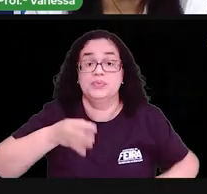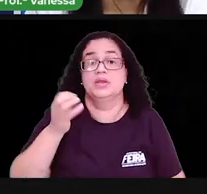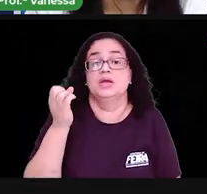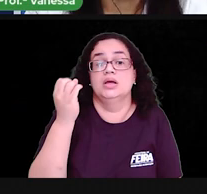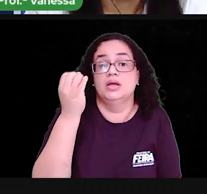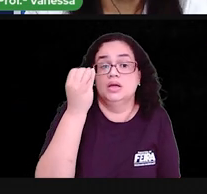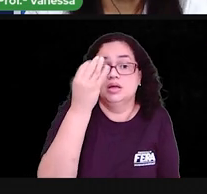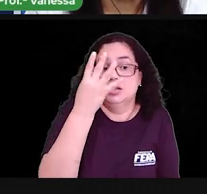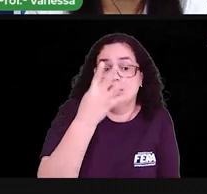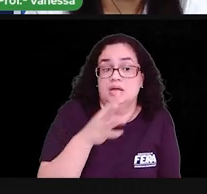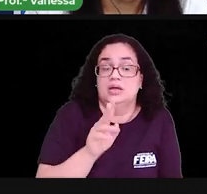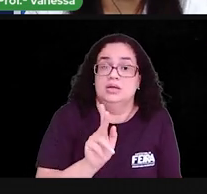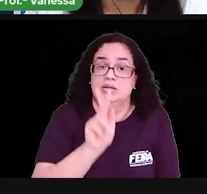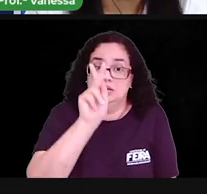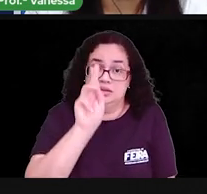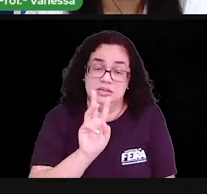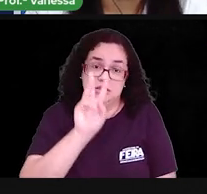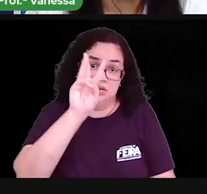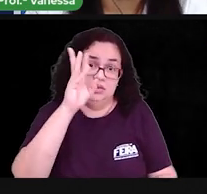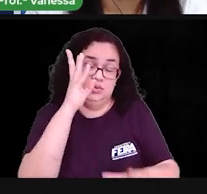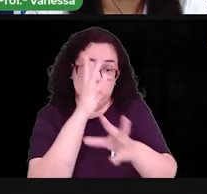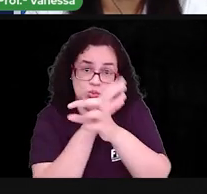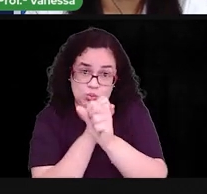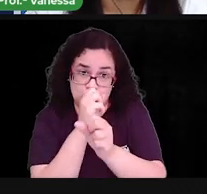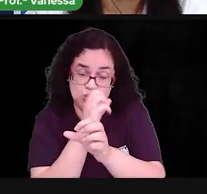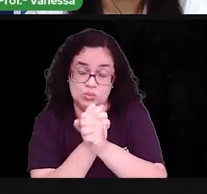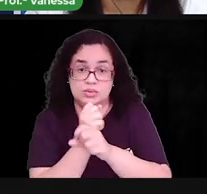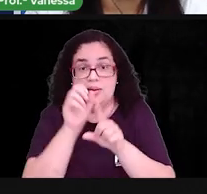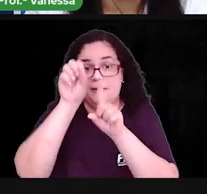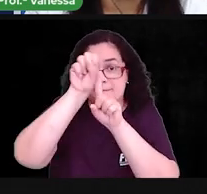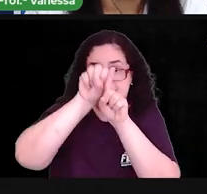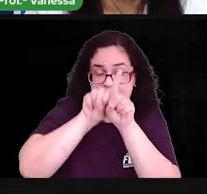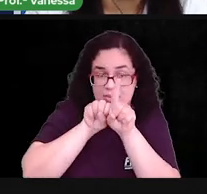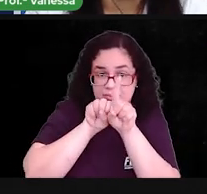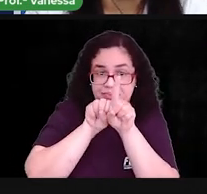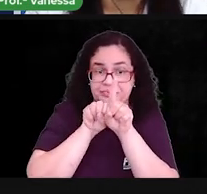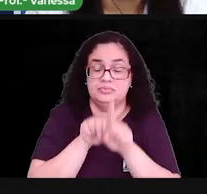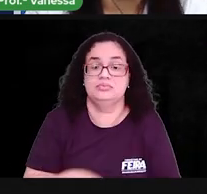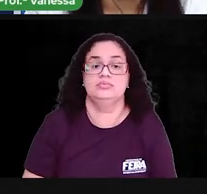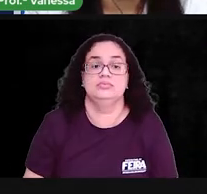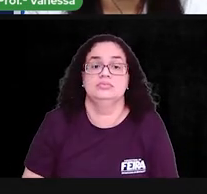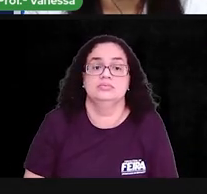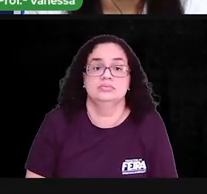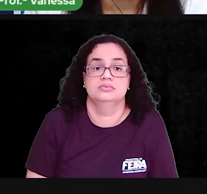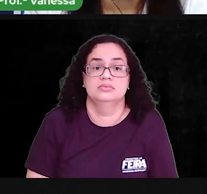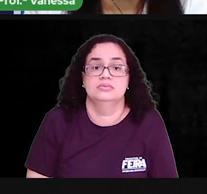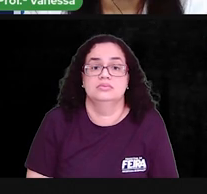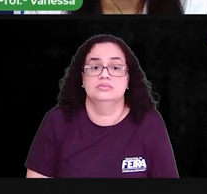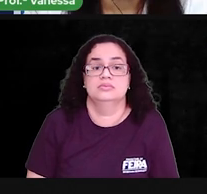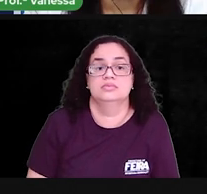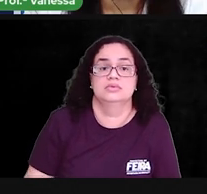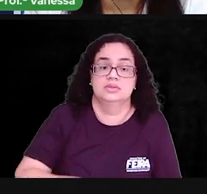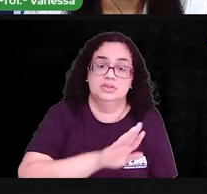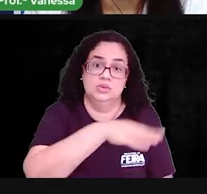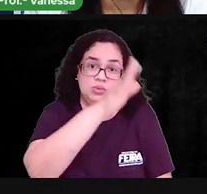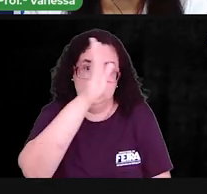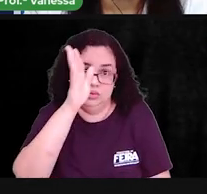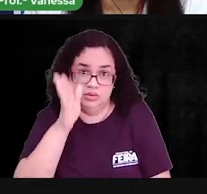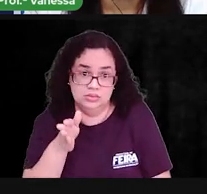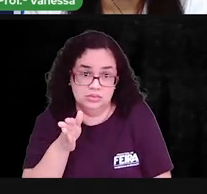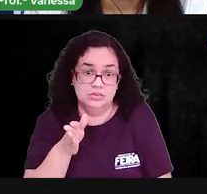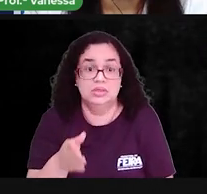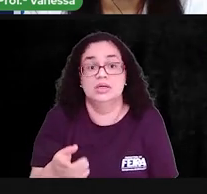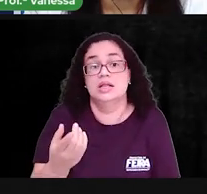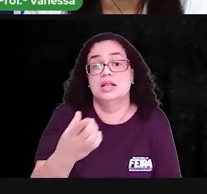quantidade de que o a tesoura calculado e que cada vez gastou e aqui nesse lado